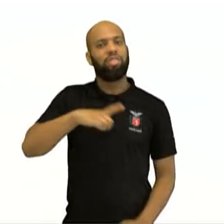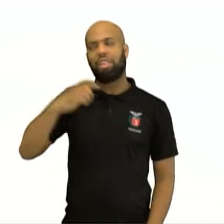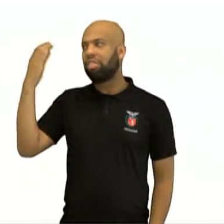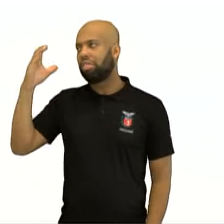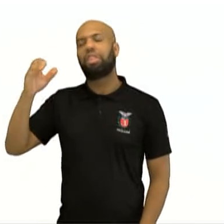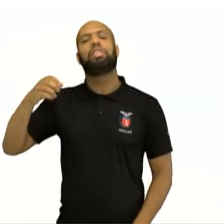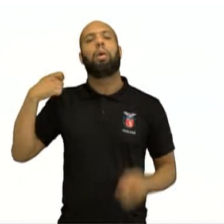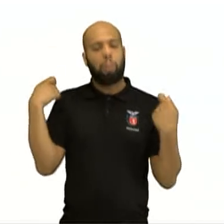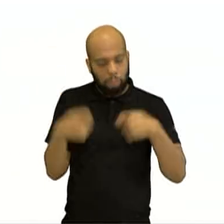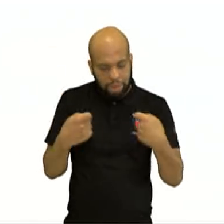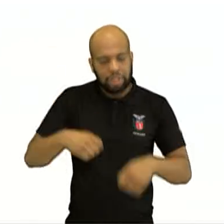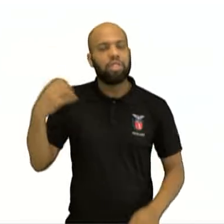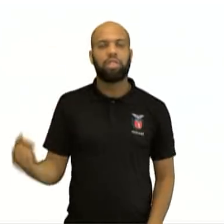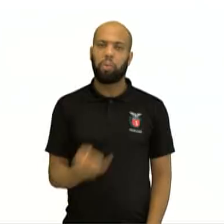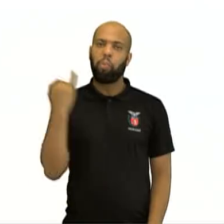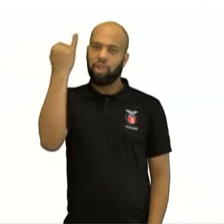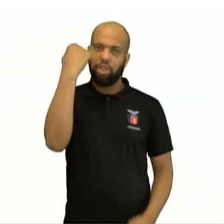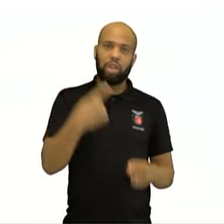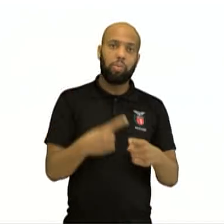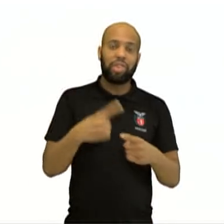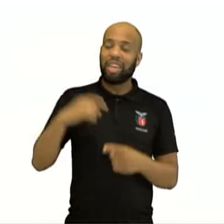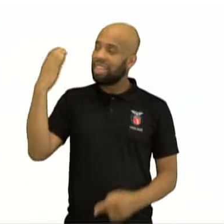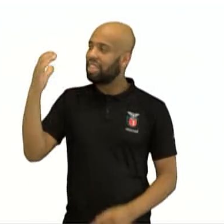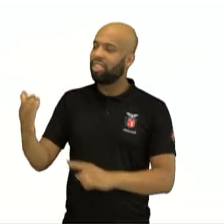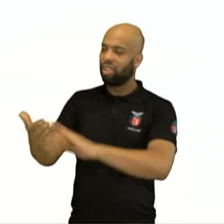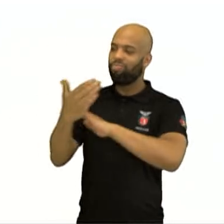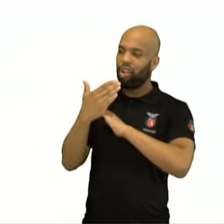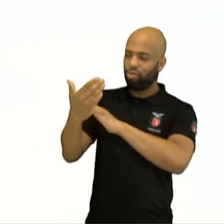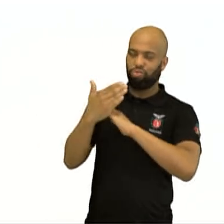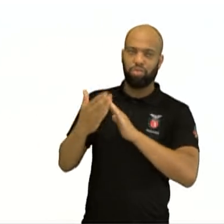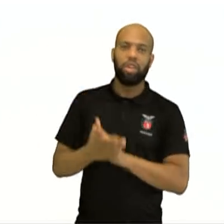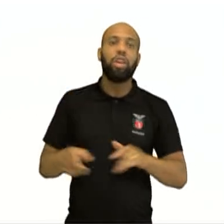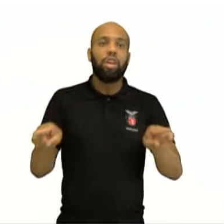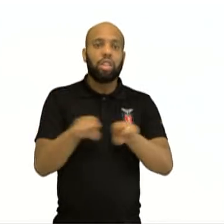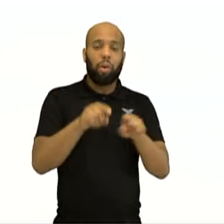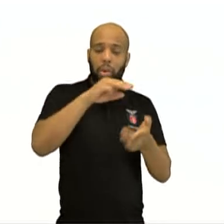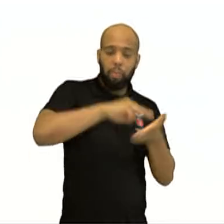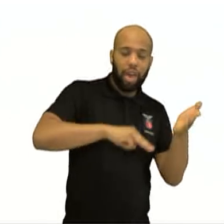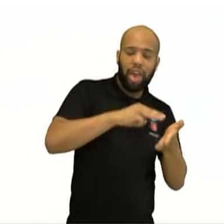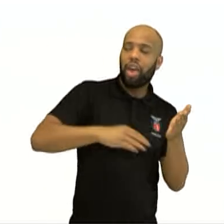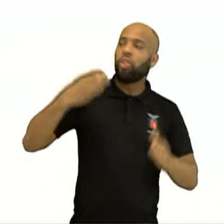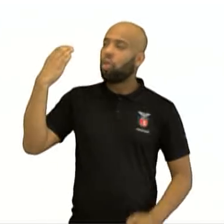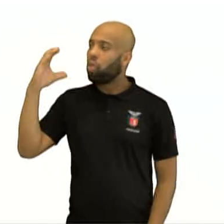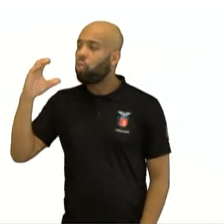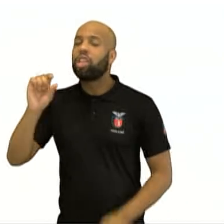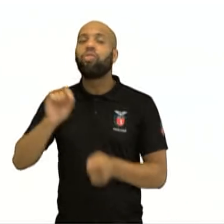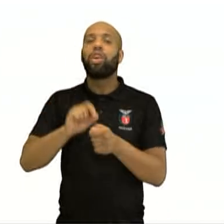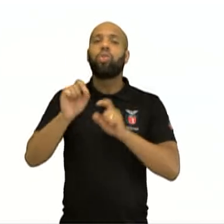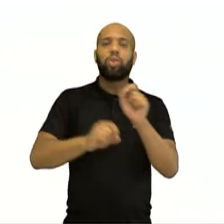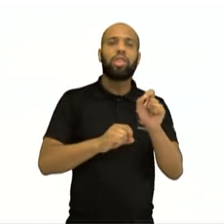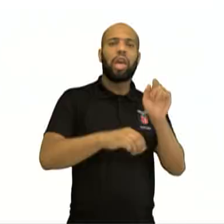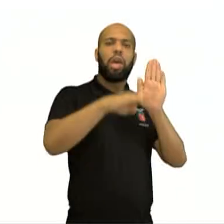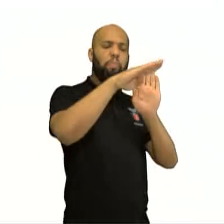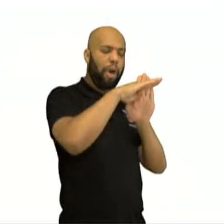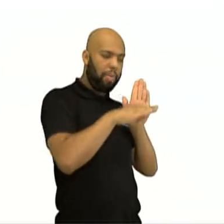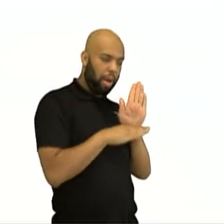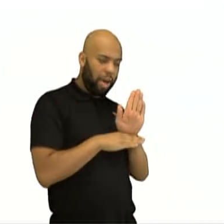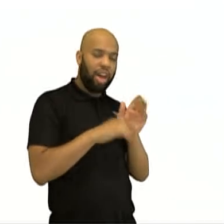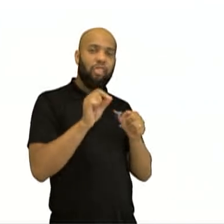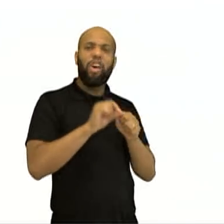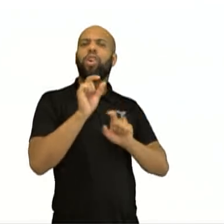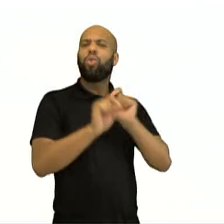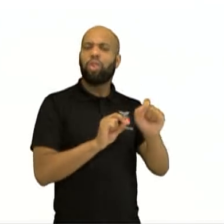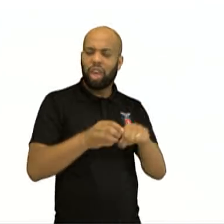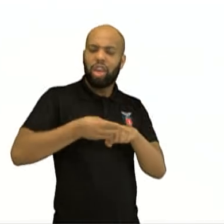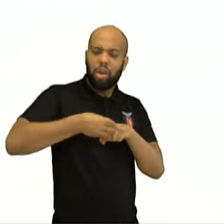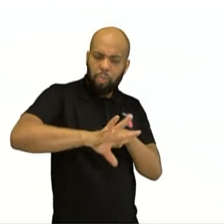sem interferência da ciência. A ciência nos ajuda muito. O método científico, ele estabelece um procedimento que orienta o trabalho